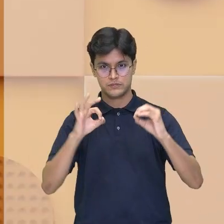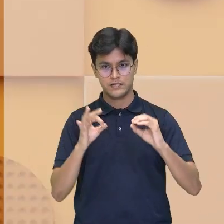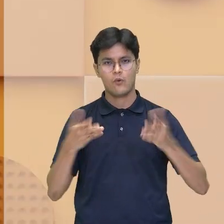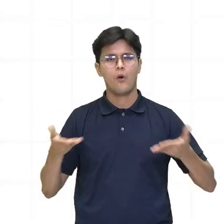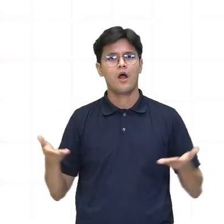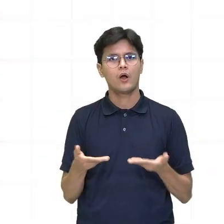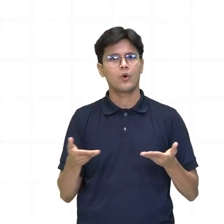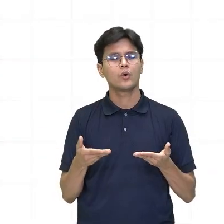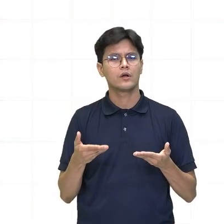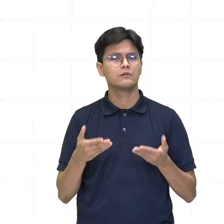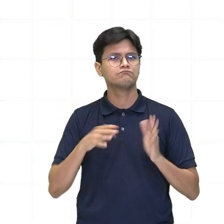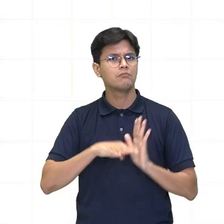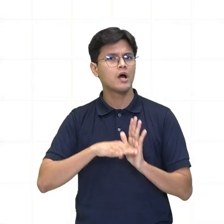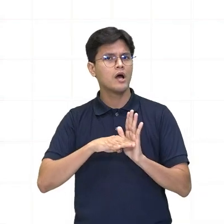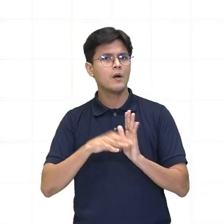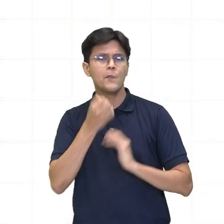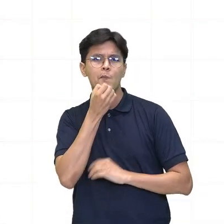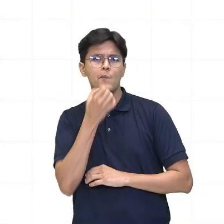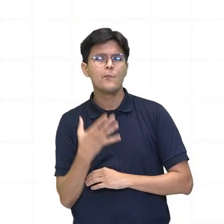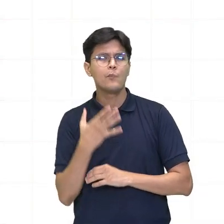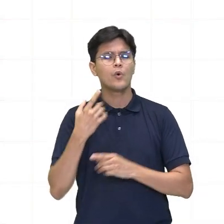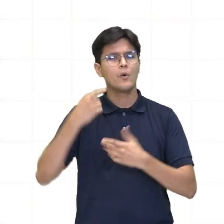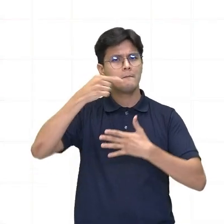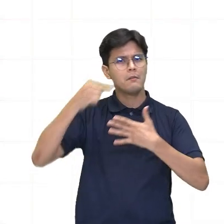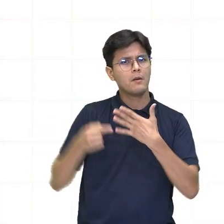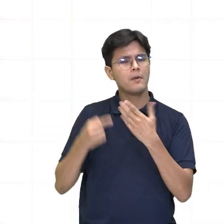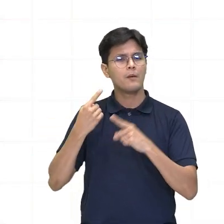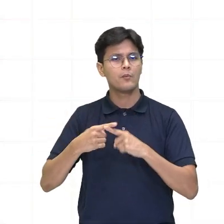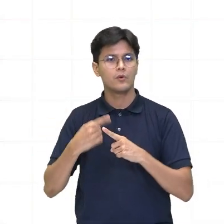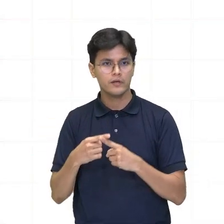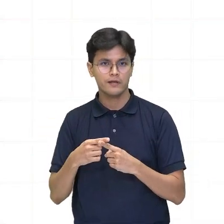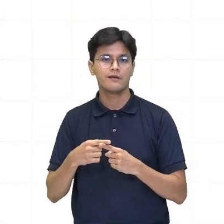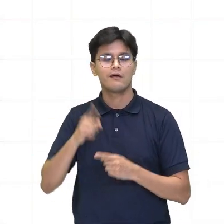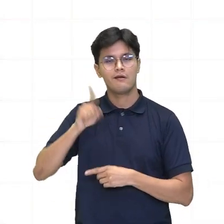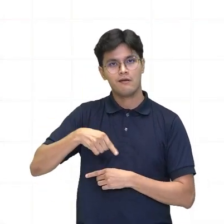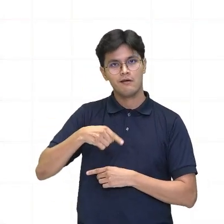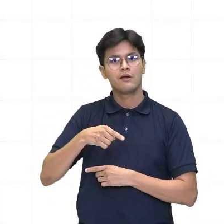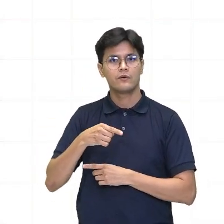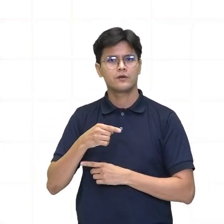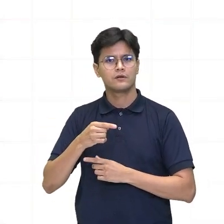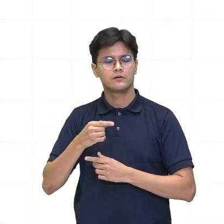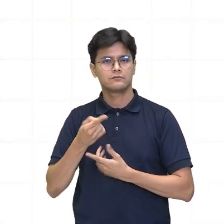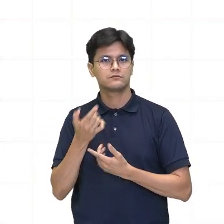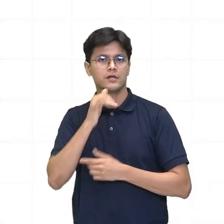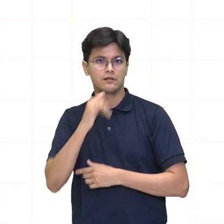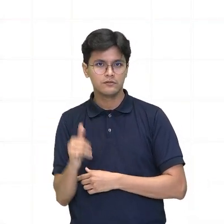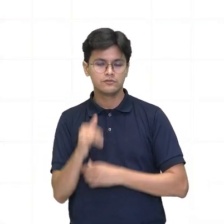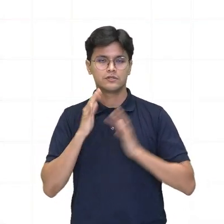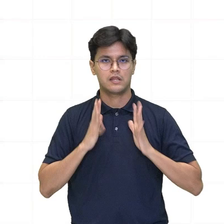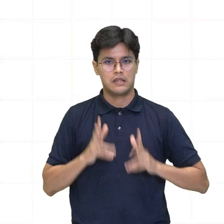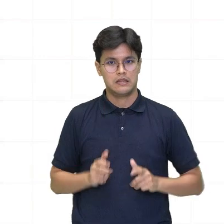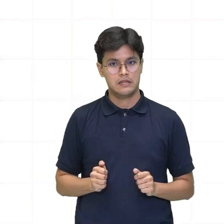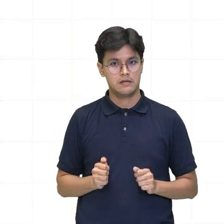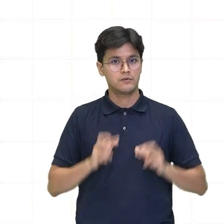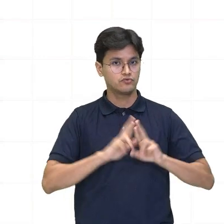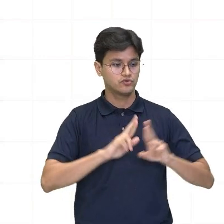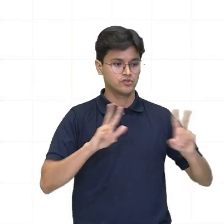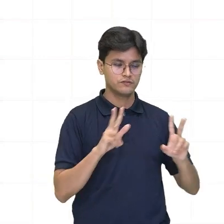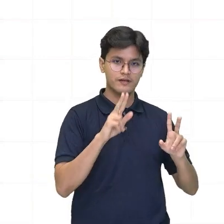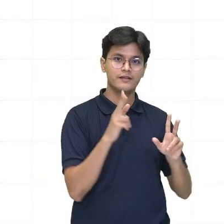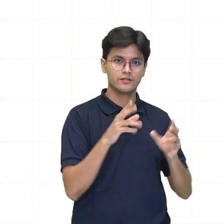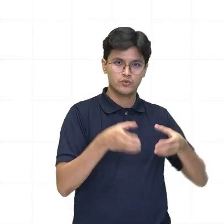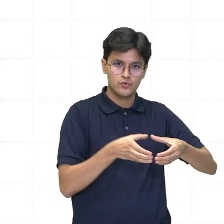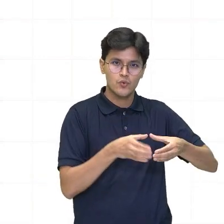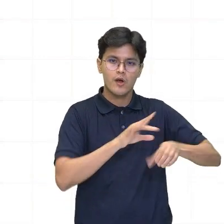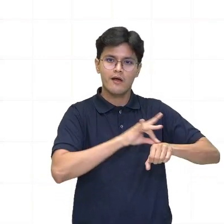às vantagens. Nós temos aí considerado uma energia limpa, né? Diferentemente do carvão mineral, ali do petróleo, onde a